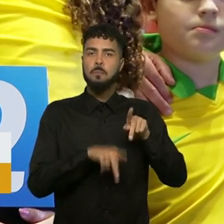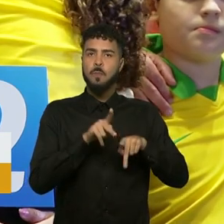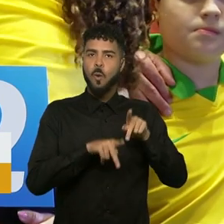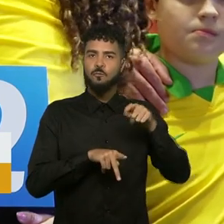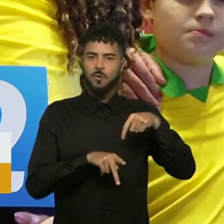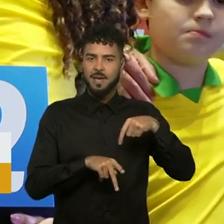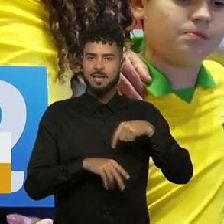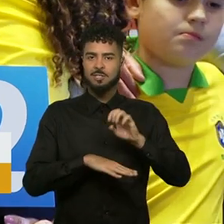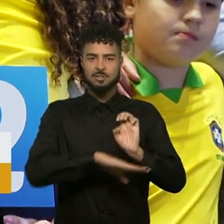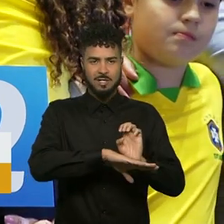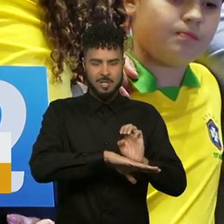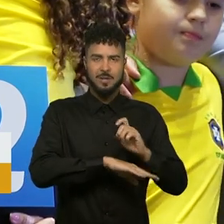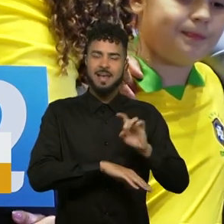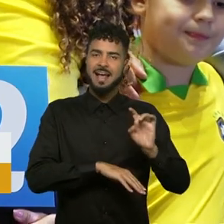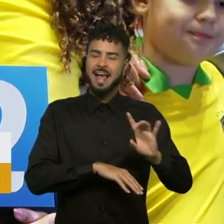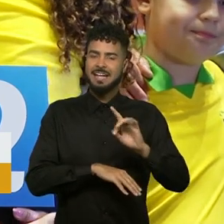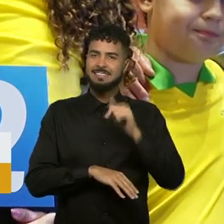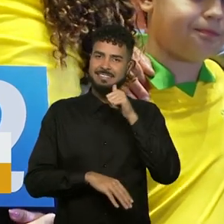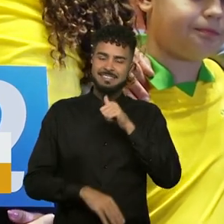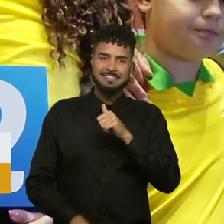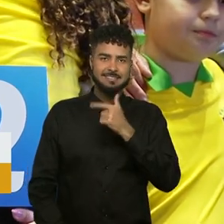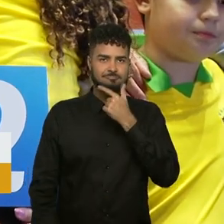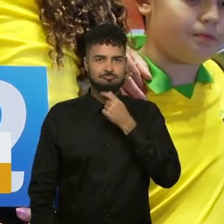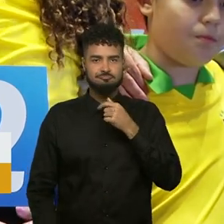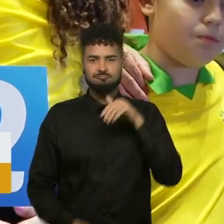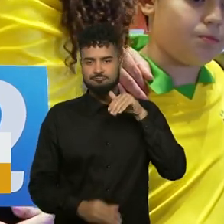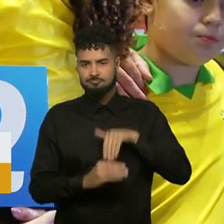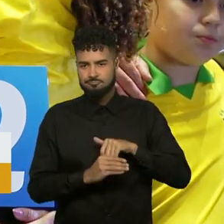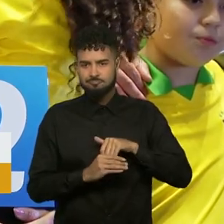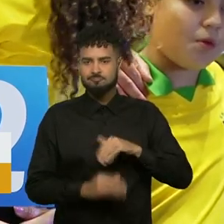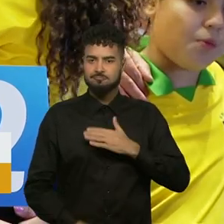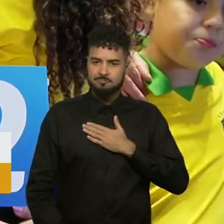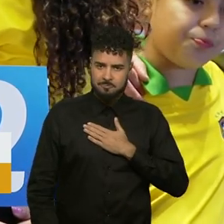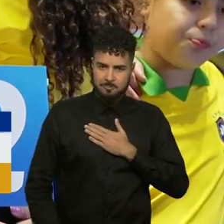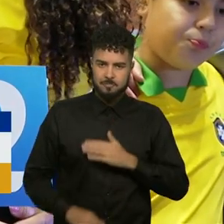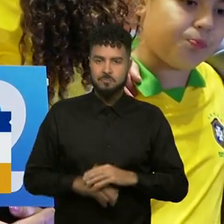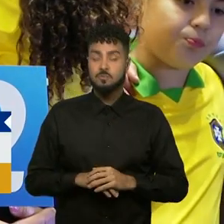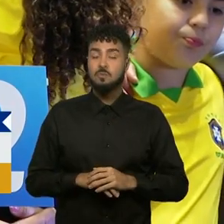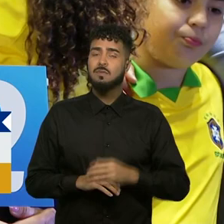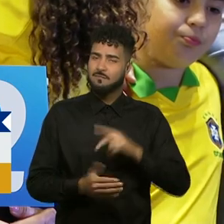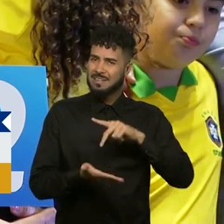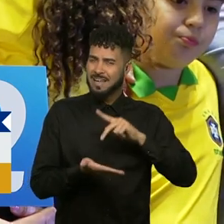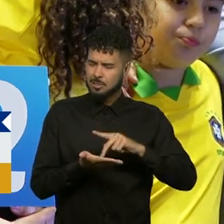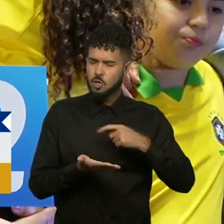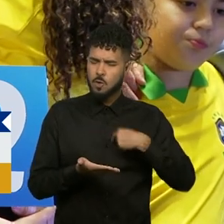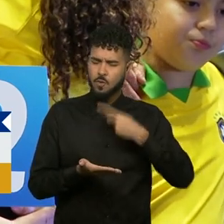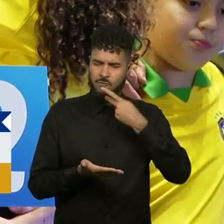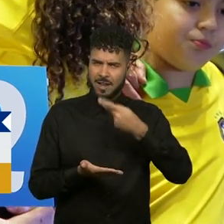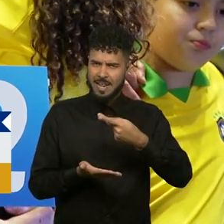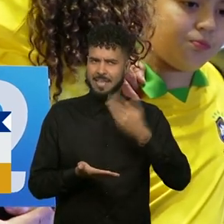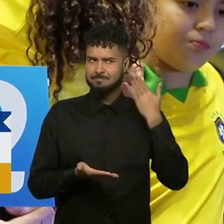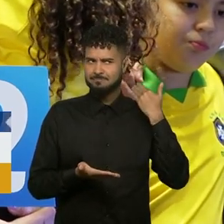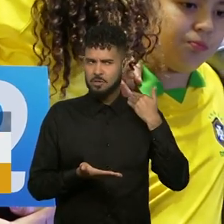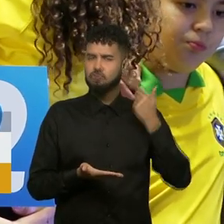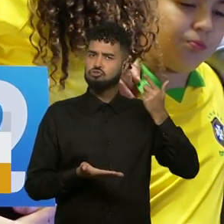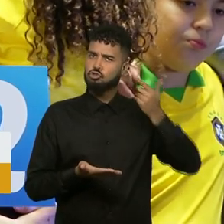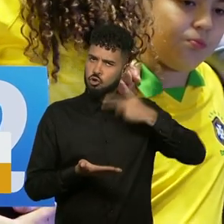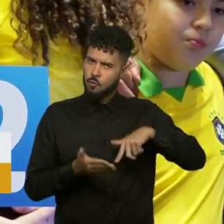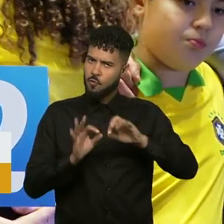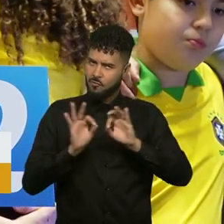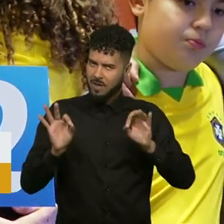cada eleitor cada eleitora eu digo sempre e eu repeti essa fala que eu vou fazer aqui